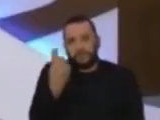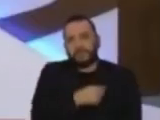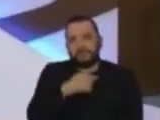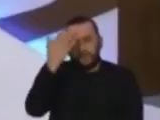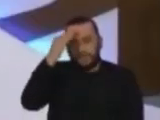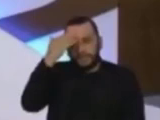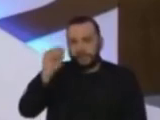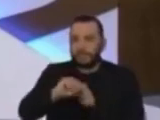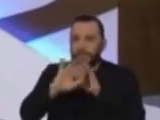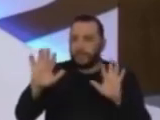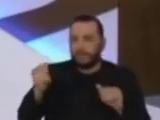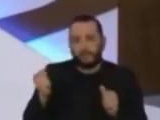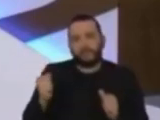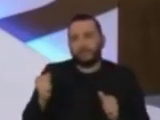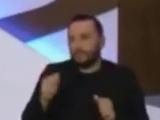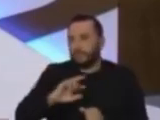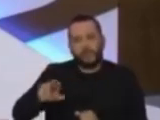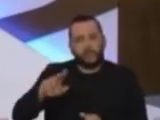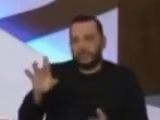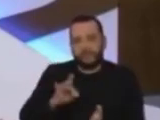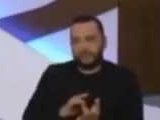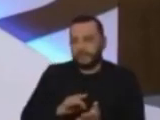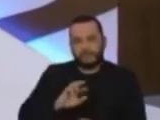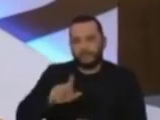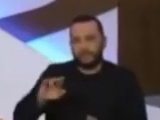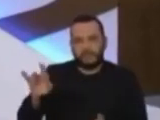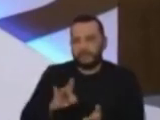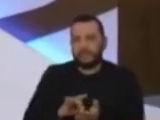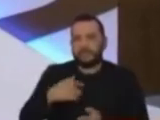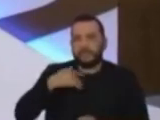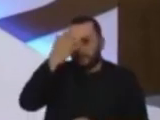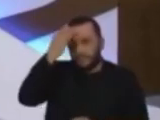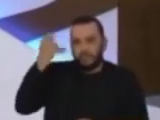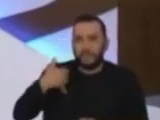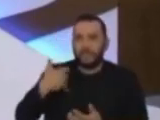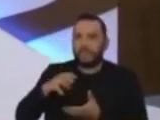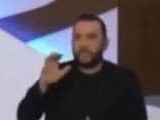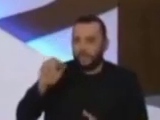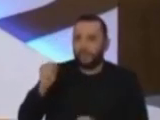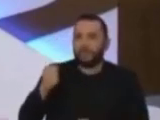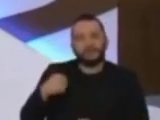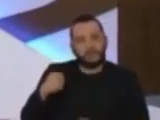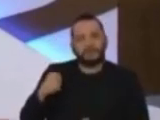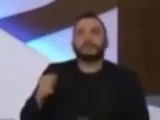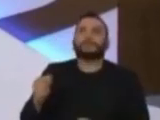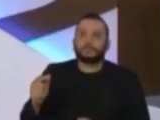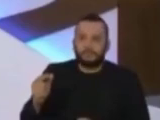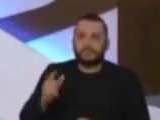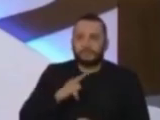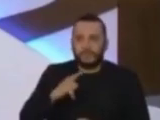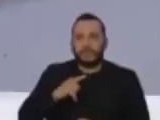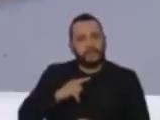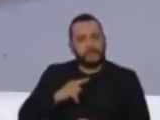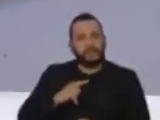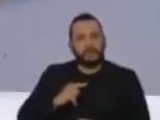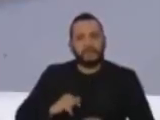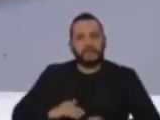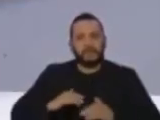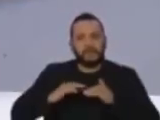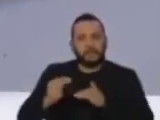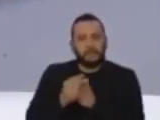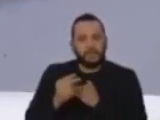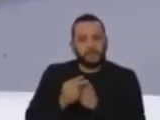claríssimo futuramente que isso não é verdade em especialmente para os pacientes das pessoas idosas essa redução é substancialmente menor